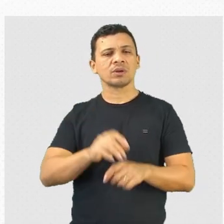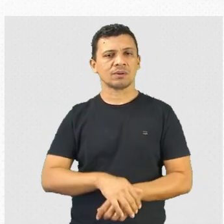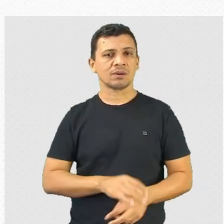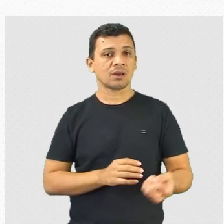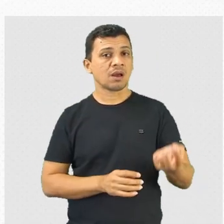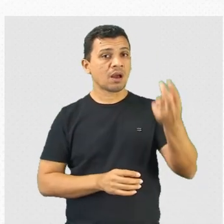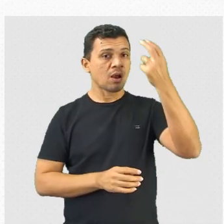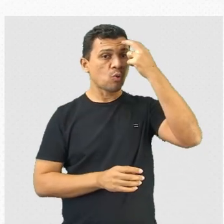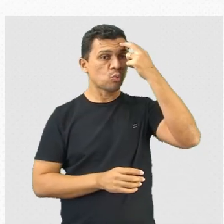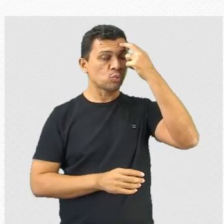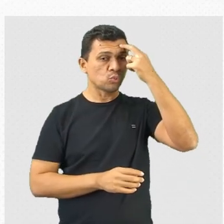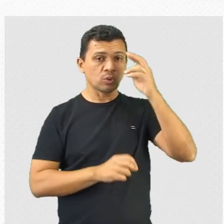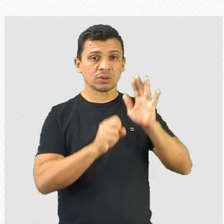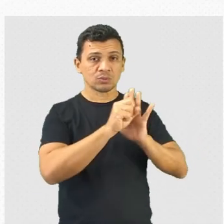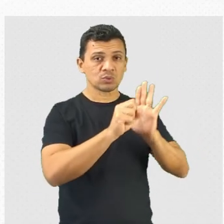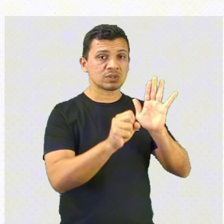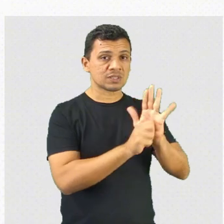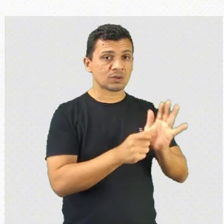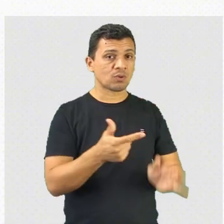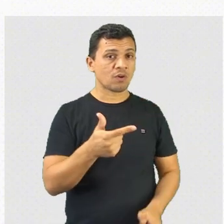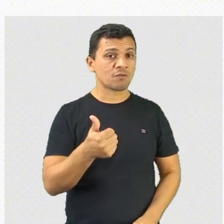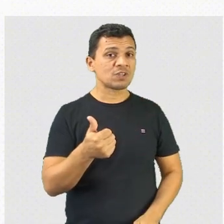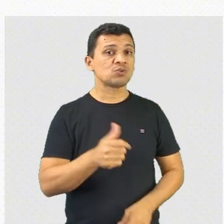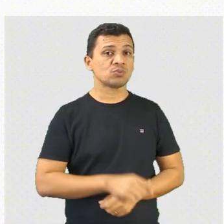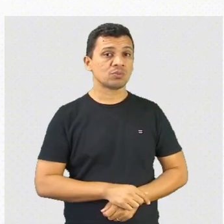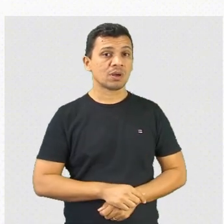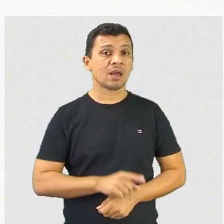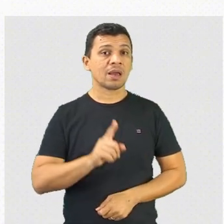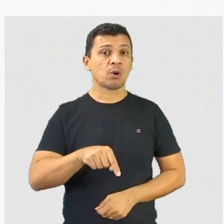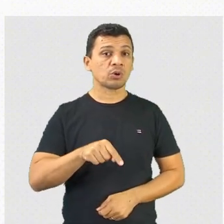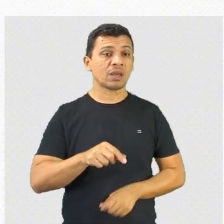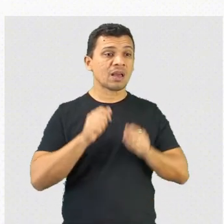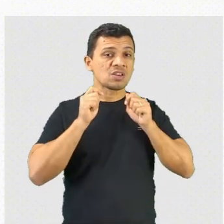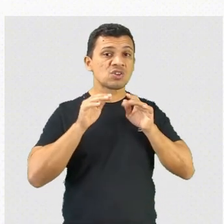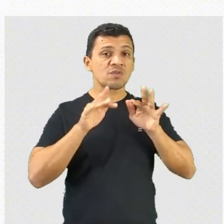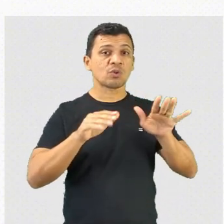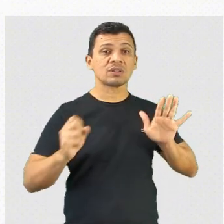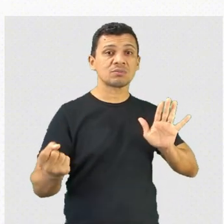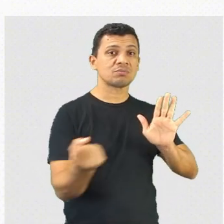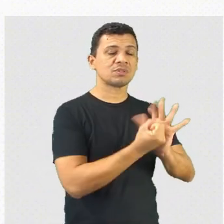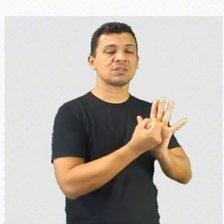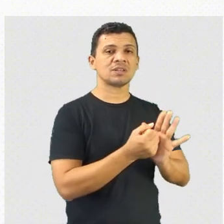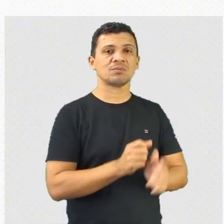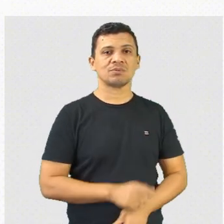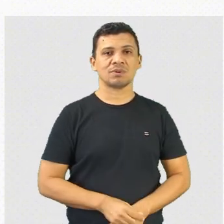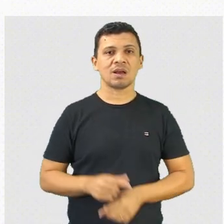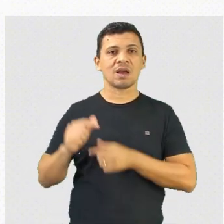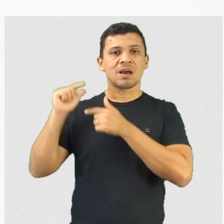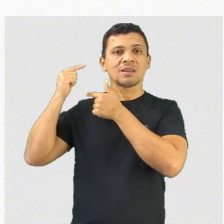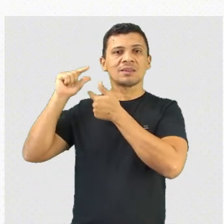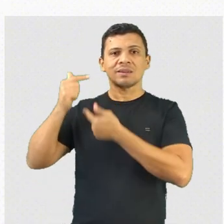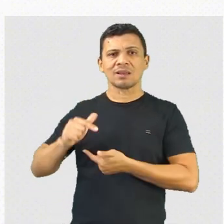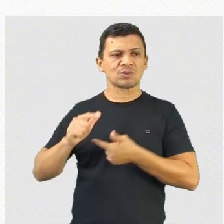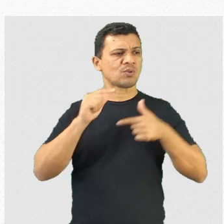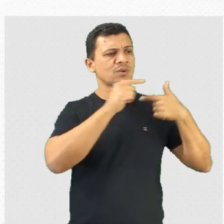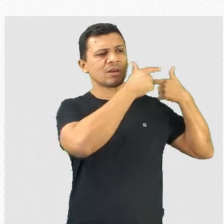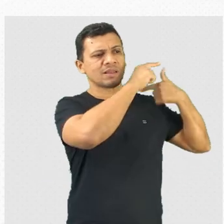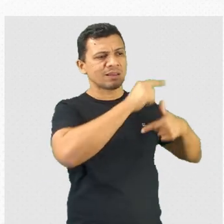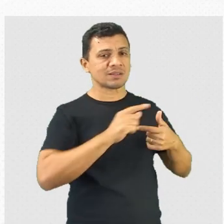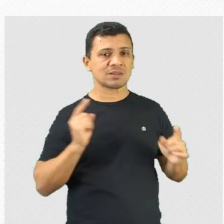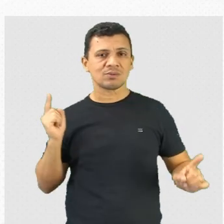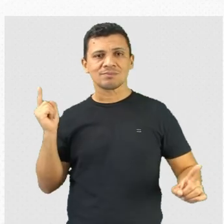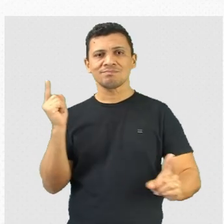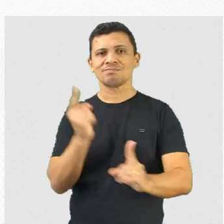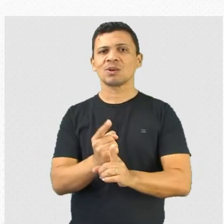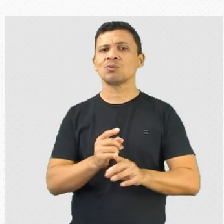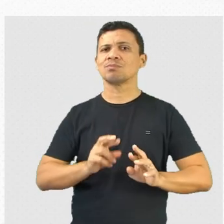nosso século, ela na verdade é uma circulação de símbolos, onde o quê? Diferentes tradições se encontram. Então